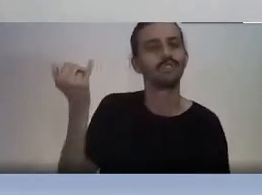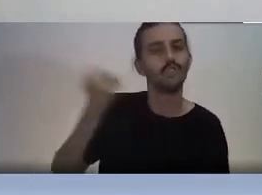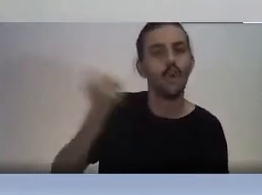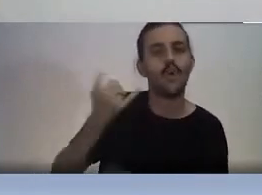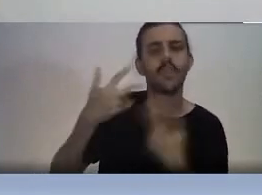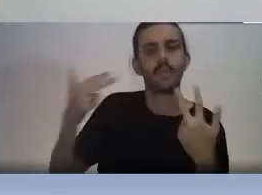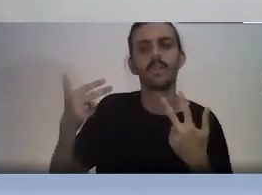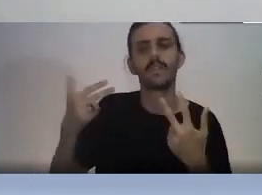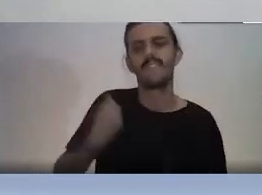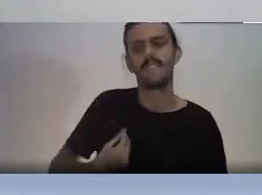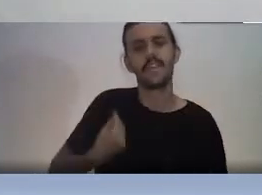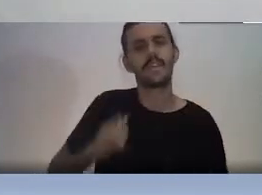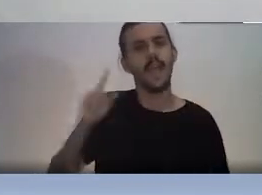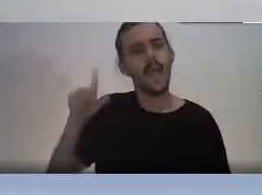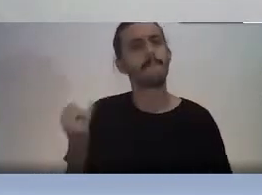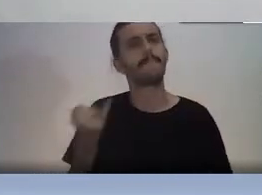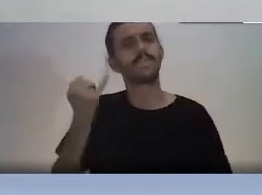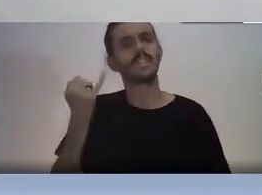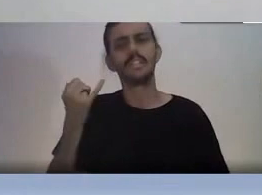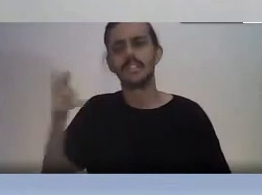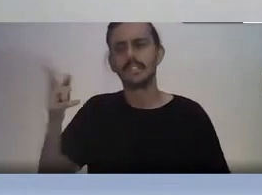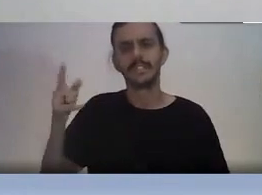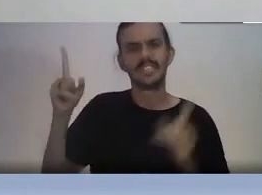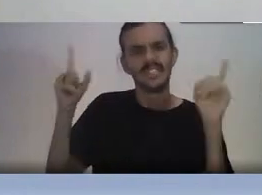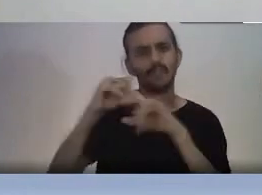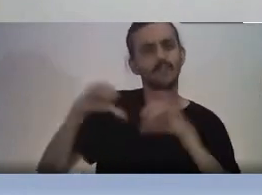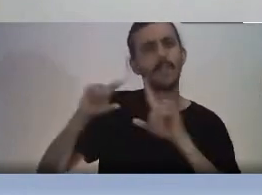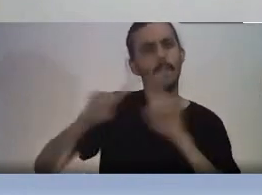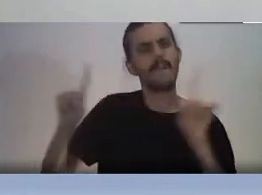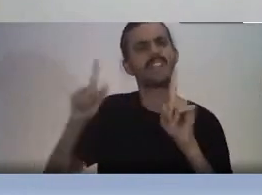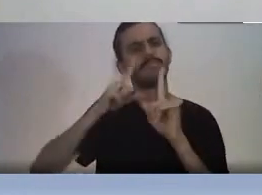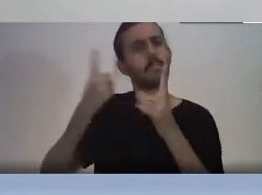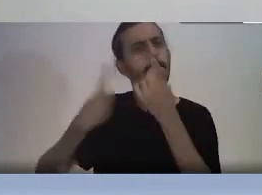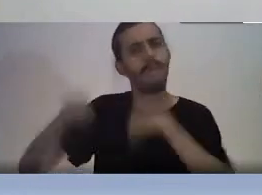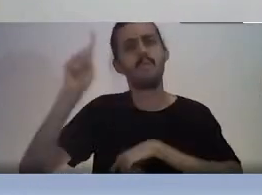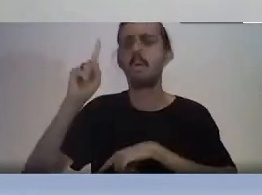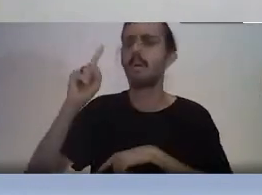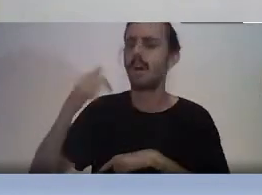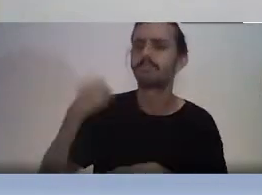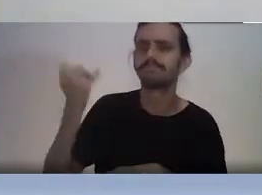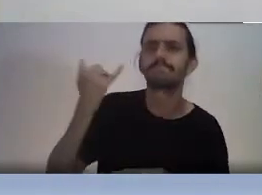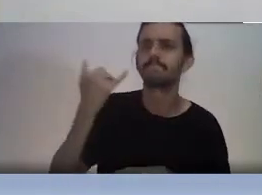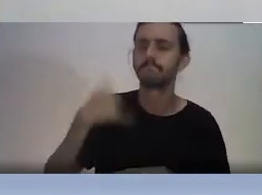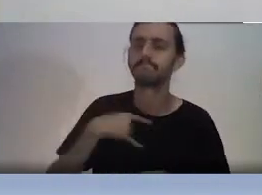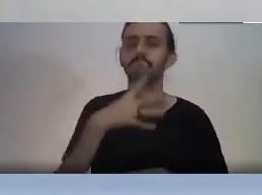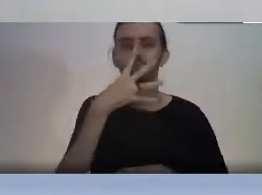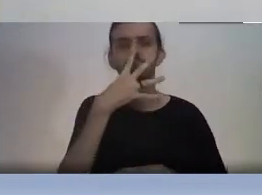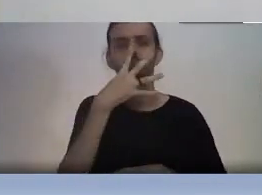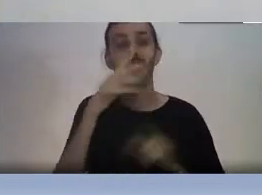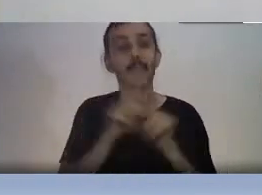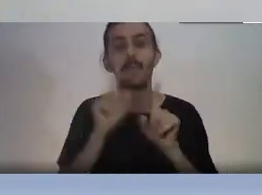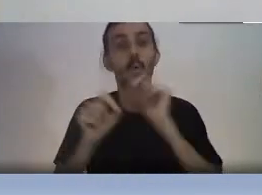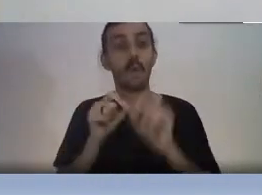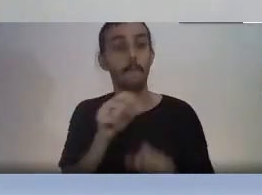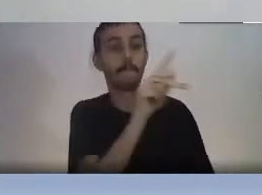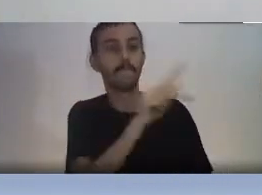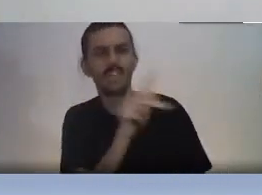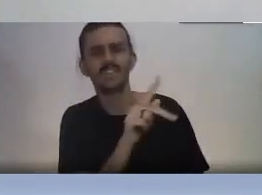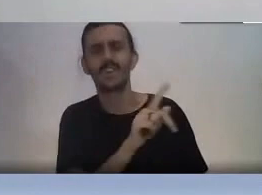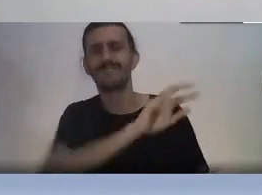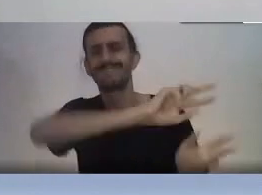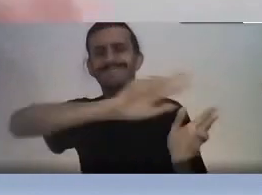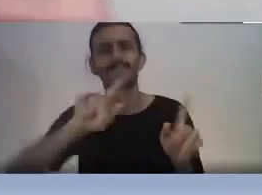pena ser vivida. Com a ajuda de tantas pessoas, de tantos professores e professoras excepcionais, de servidores